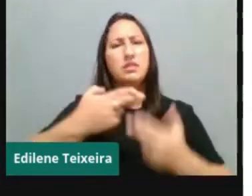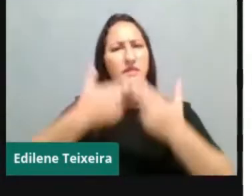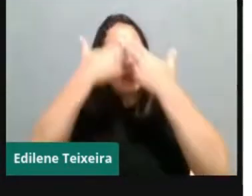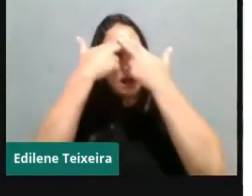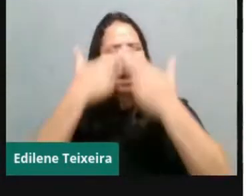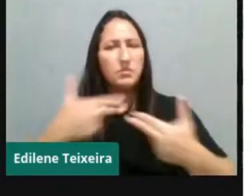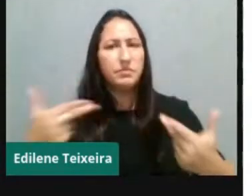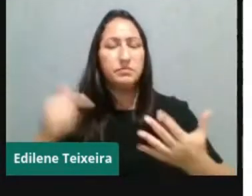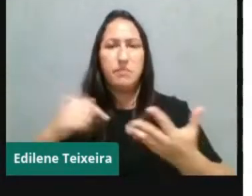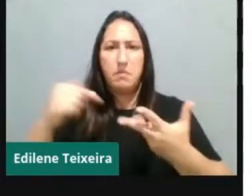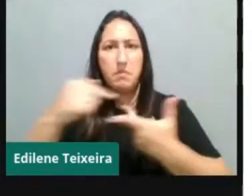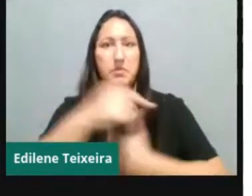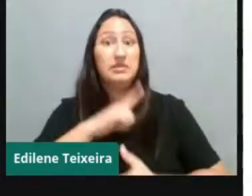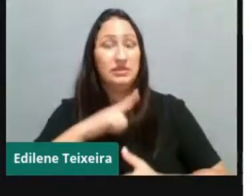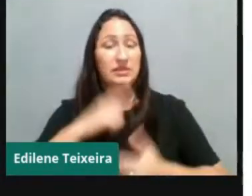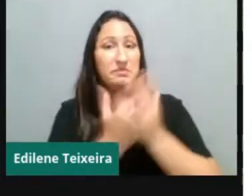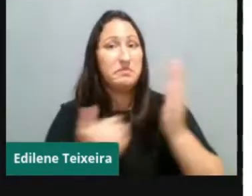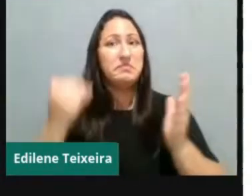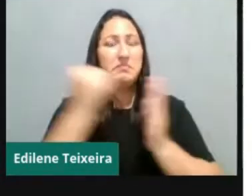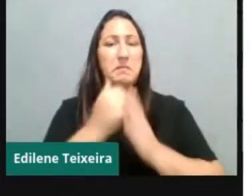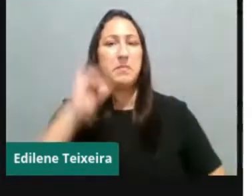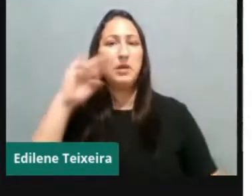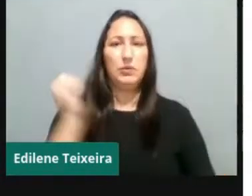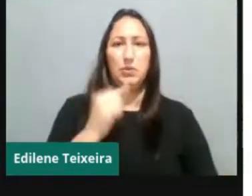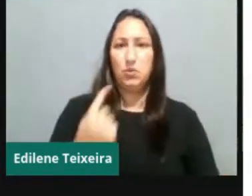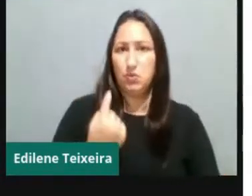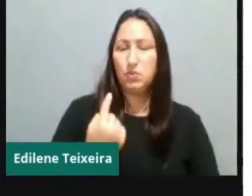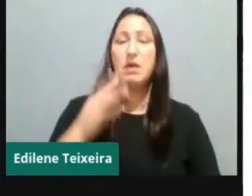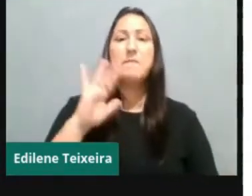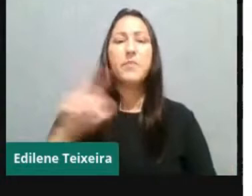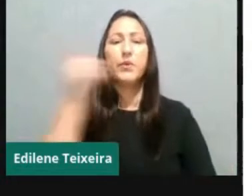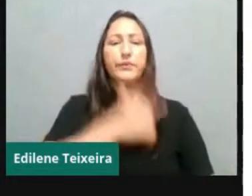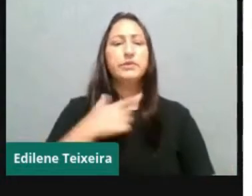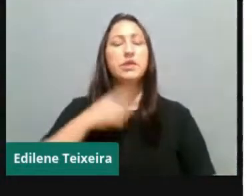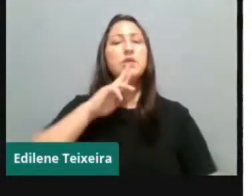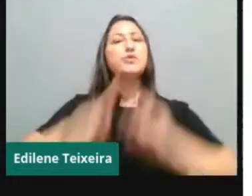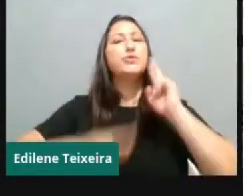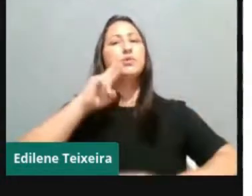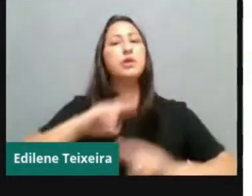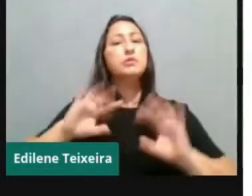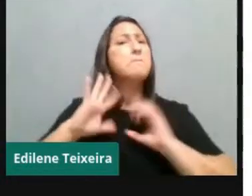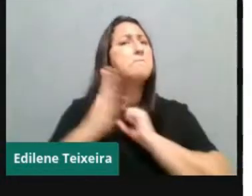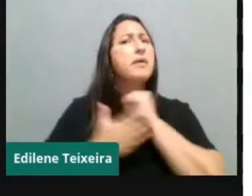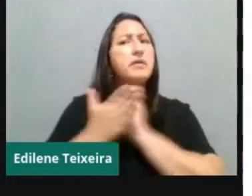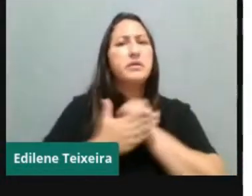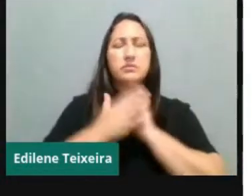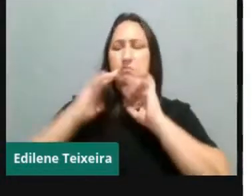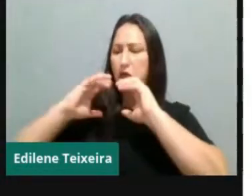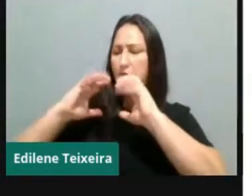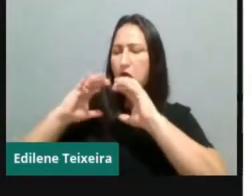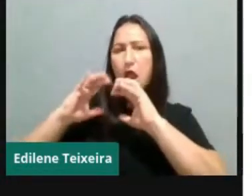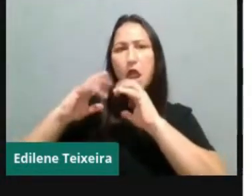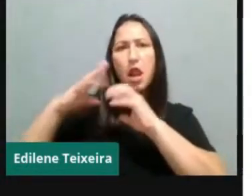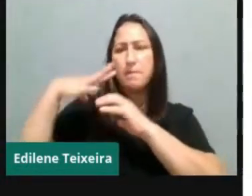mas independente do diagnóstico, nós conseguimos fazer uma predição só com base na atividade cerebral dos